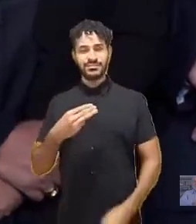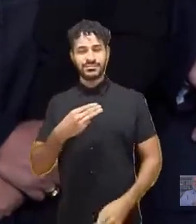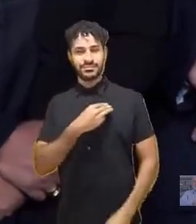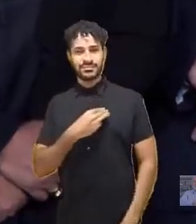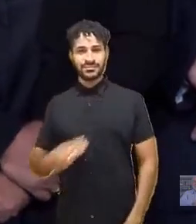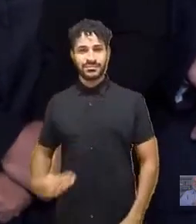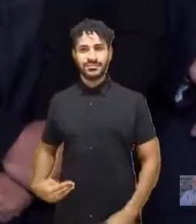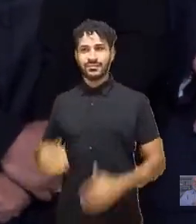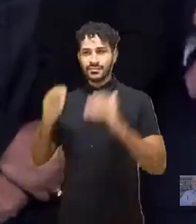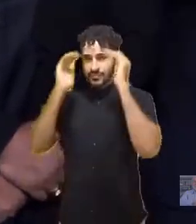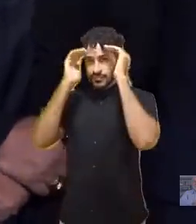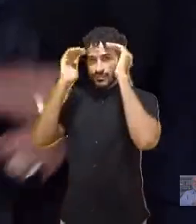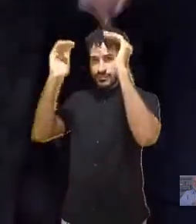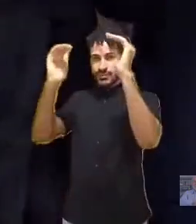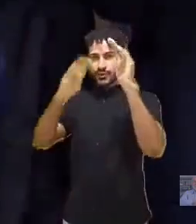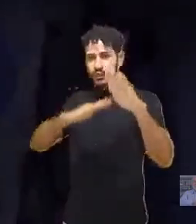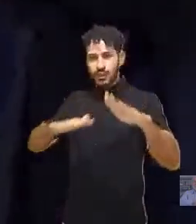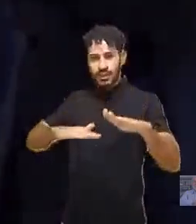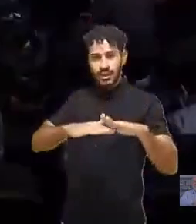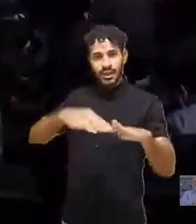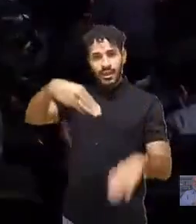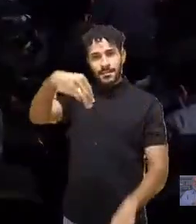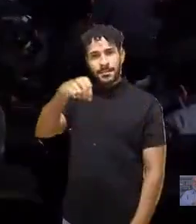com pelo Márcio França